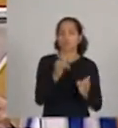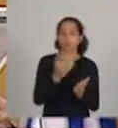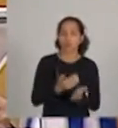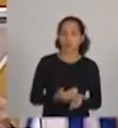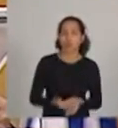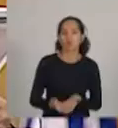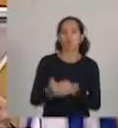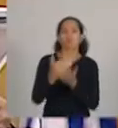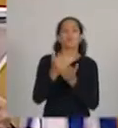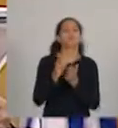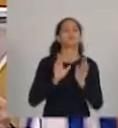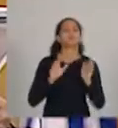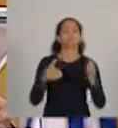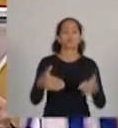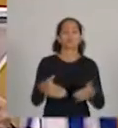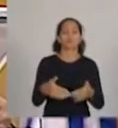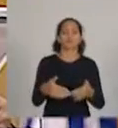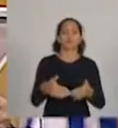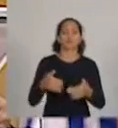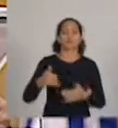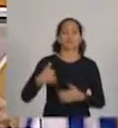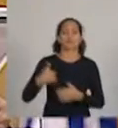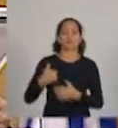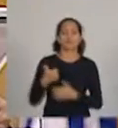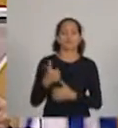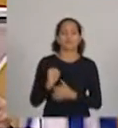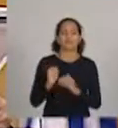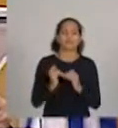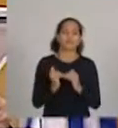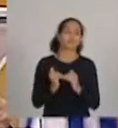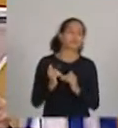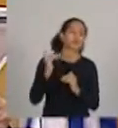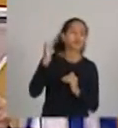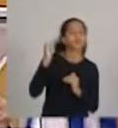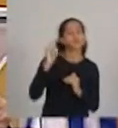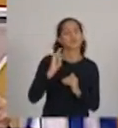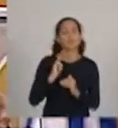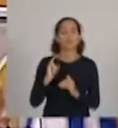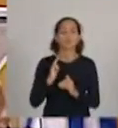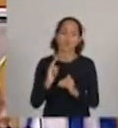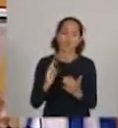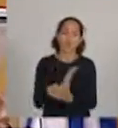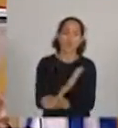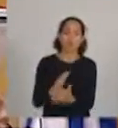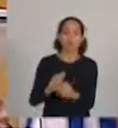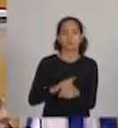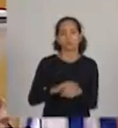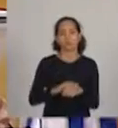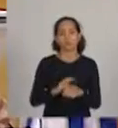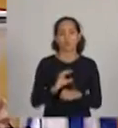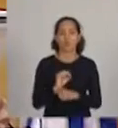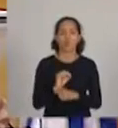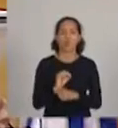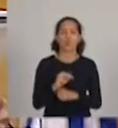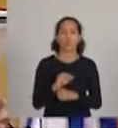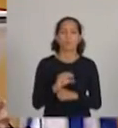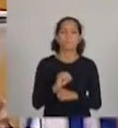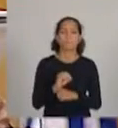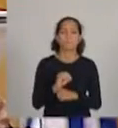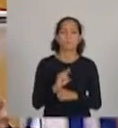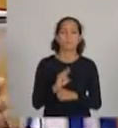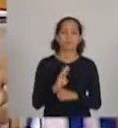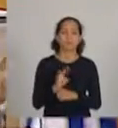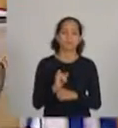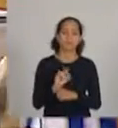do público acima de 18 anos que possui comorbidade. É,